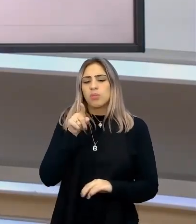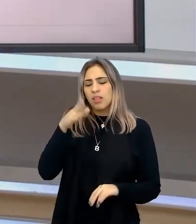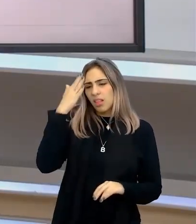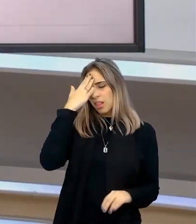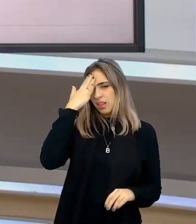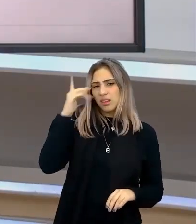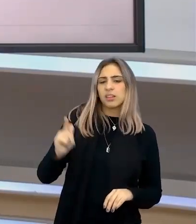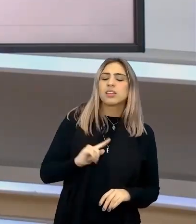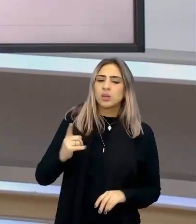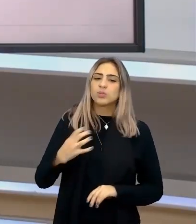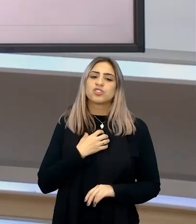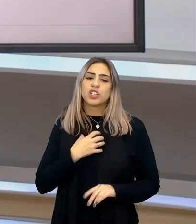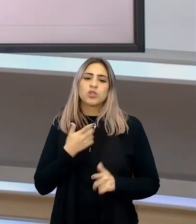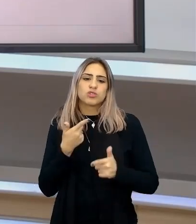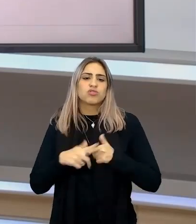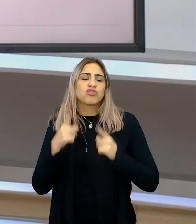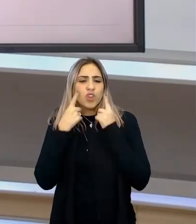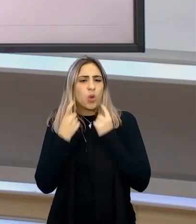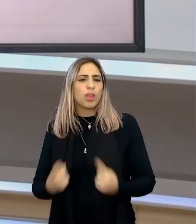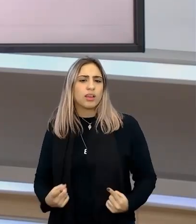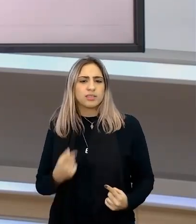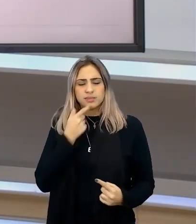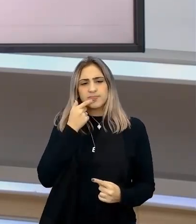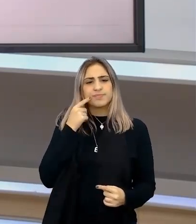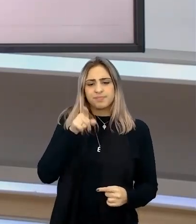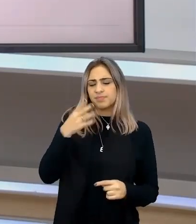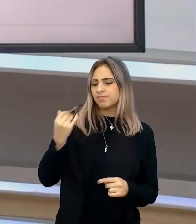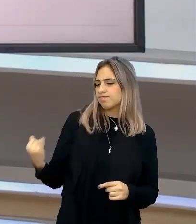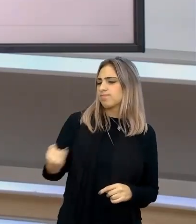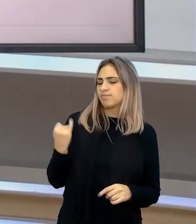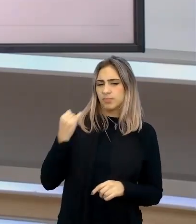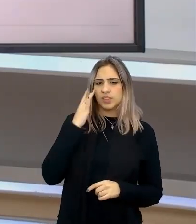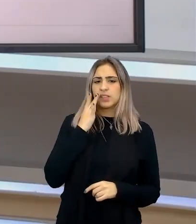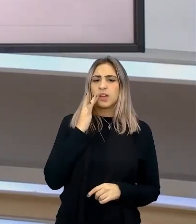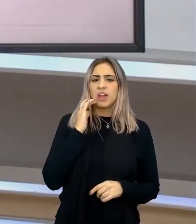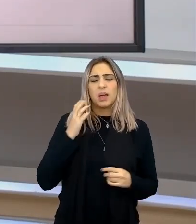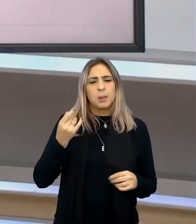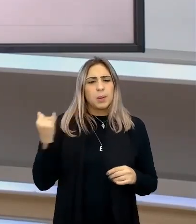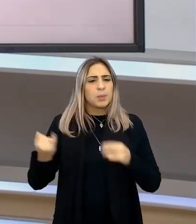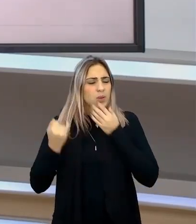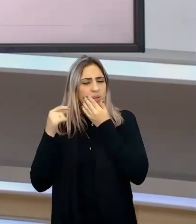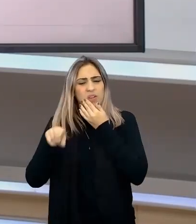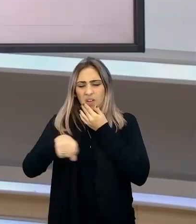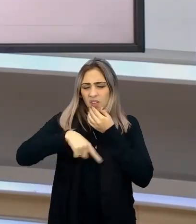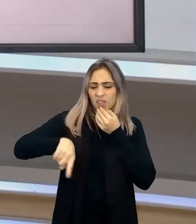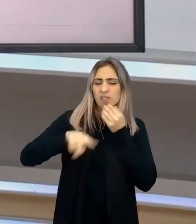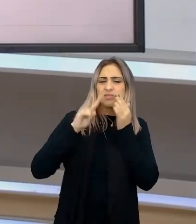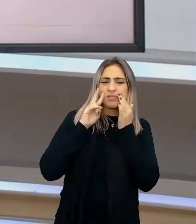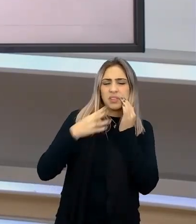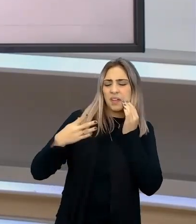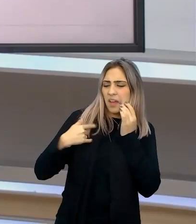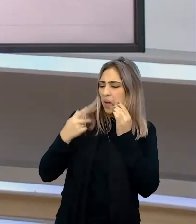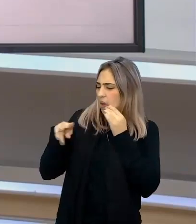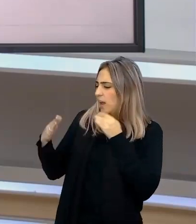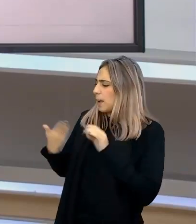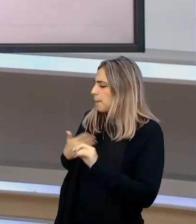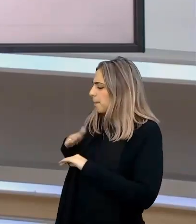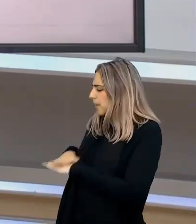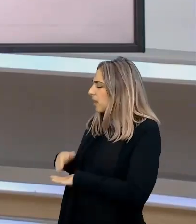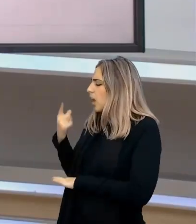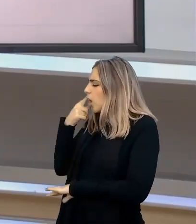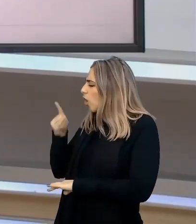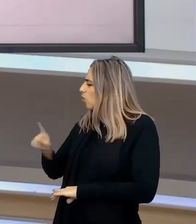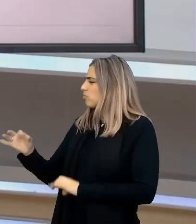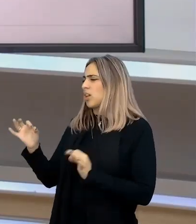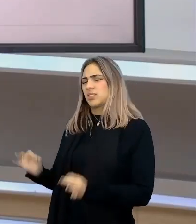entende que tem uma situação de violência. Isso é muito importante. É muito importante que você vire para um amigo e fale, olha, essa sua atitude não